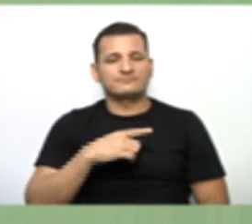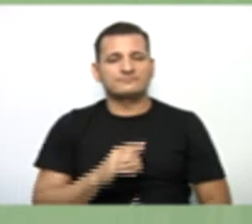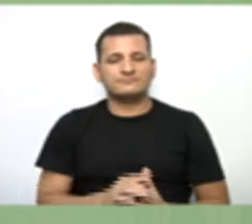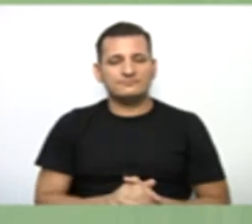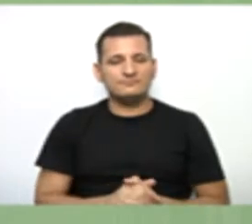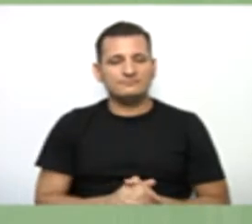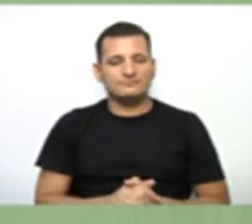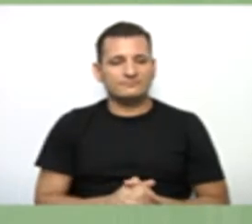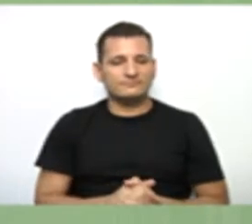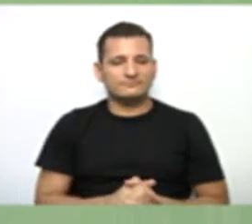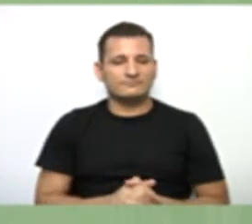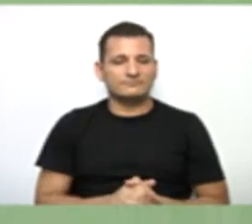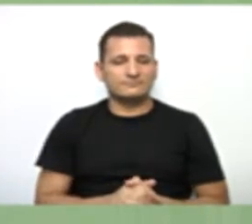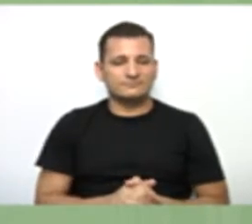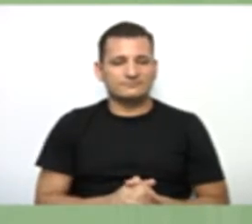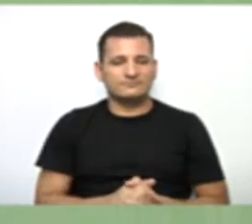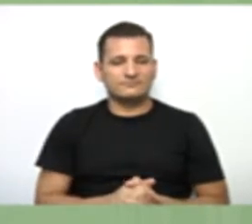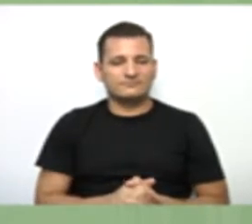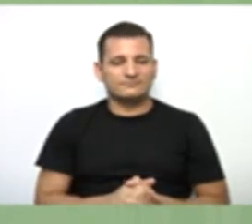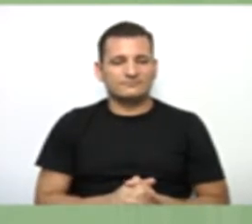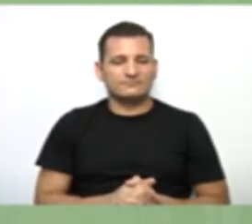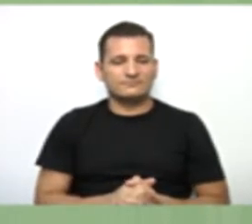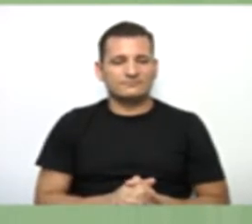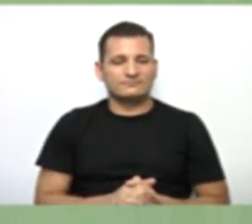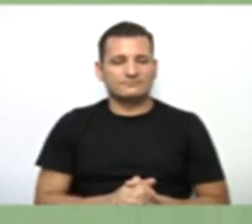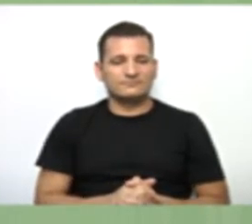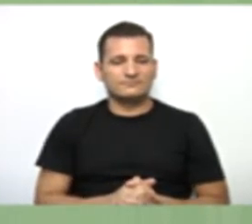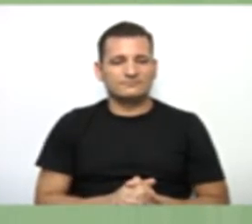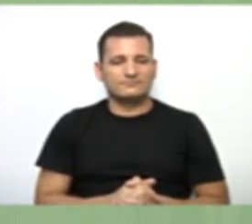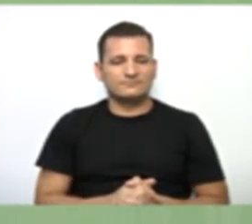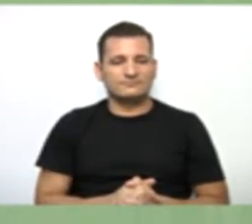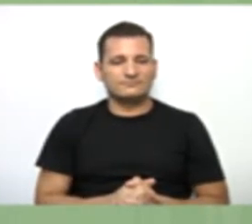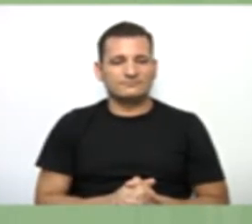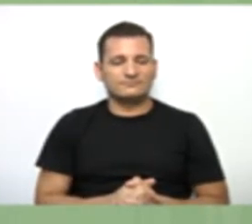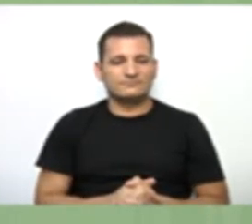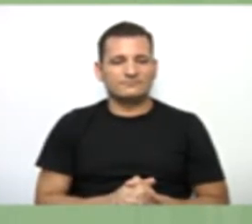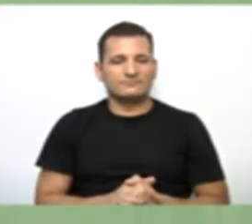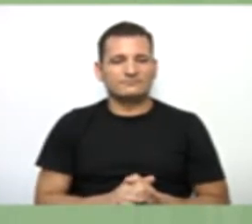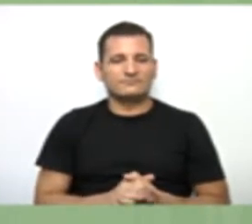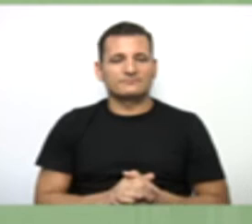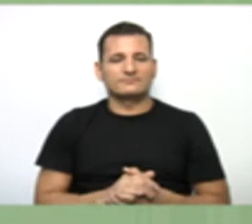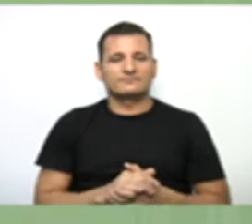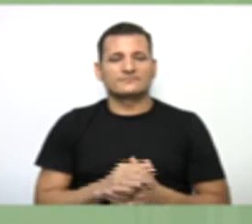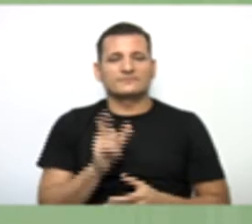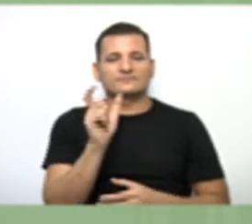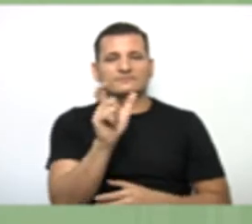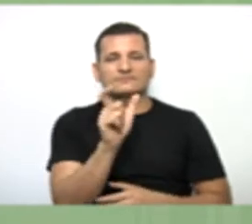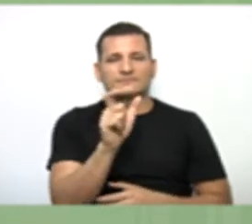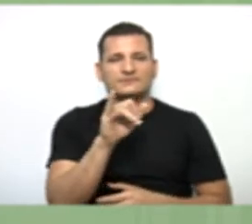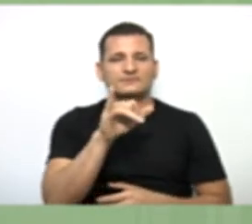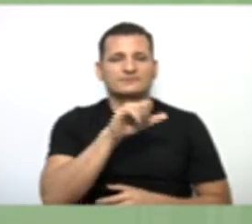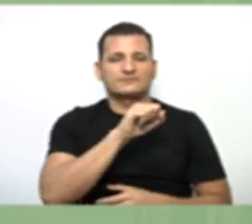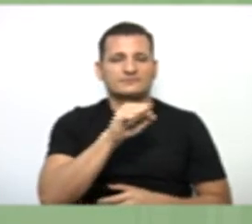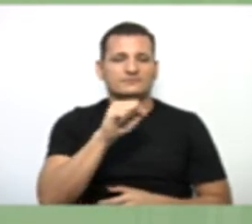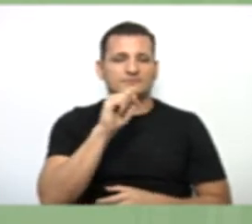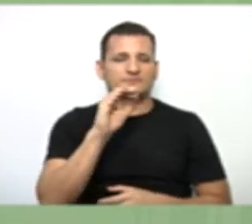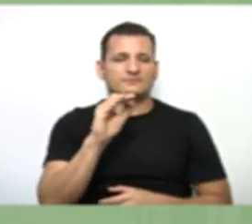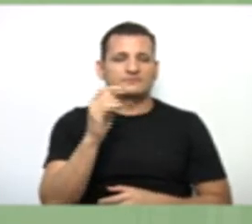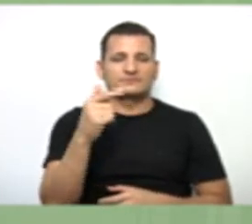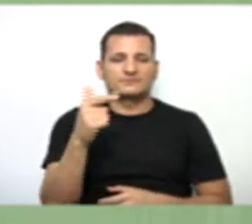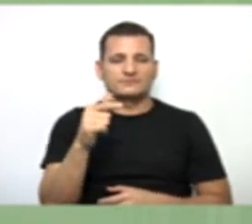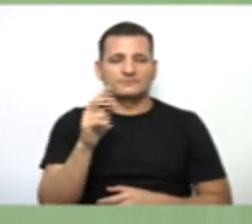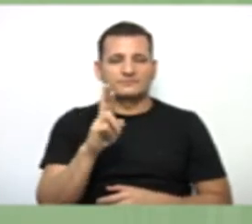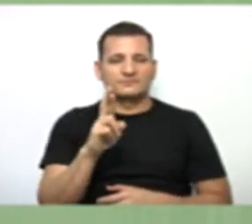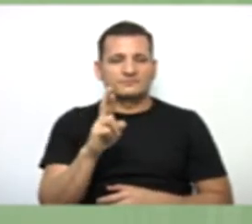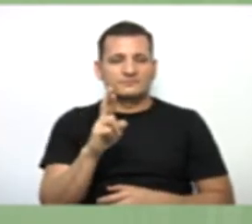Nenhum. Isso, aí colocar entre aspas, a palavra isso não tem R. A palavra isso não tem R, tá certo, gente? Tá